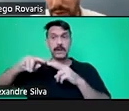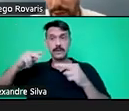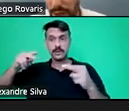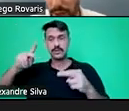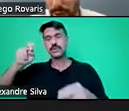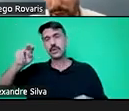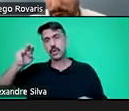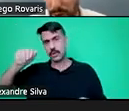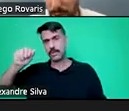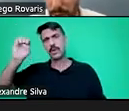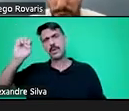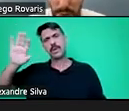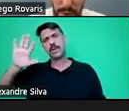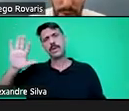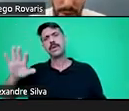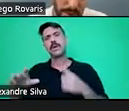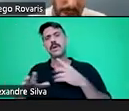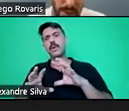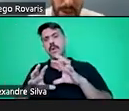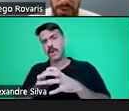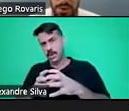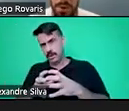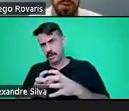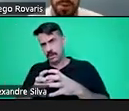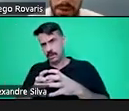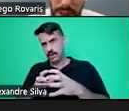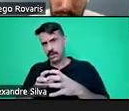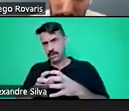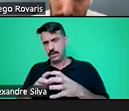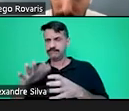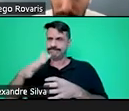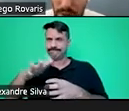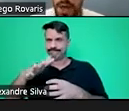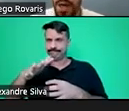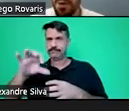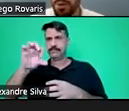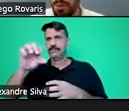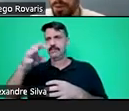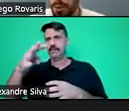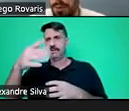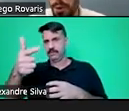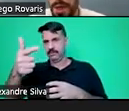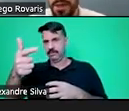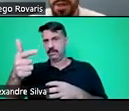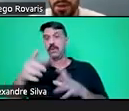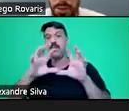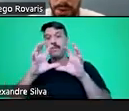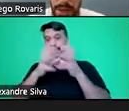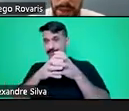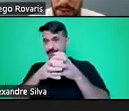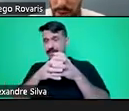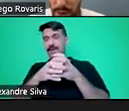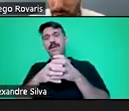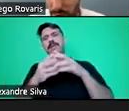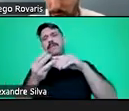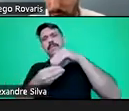gente divide essa amostra em 2 grupos, um com mais ou menos com 942 indivíduos e um grupo um pouco mais heterogêneo